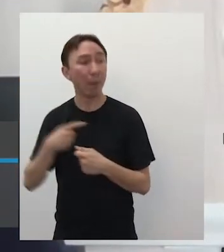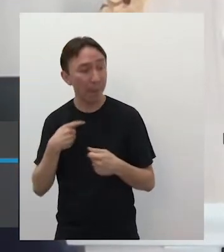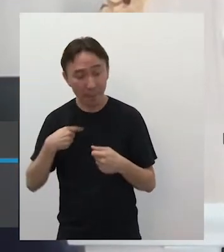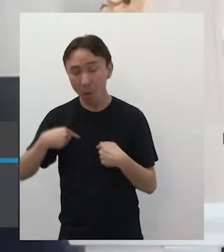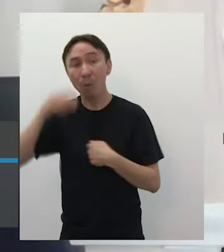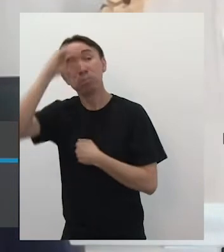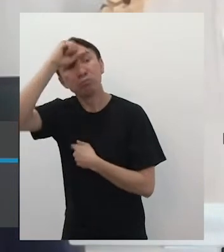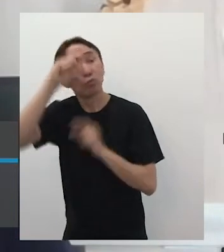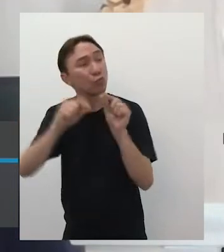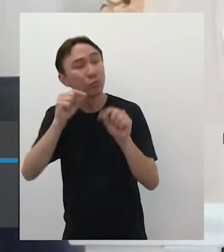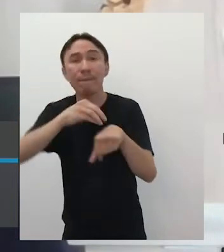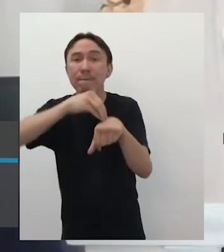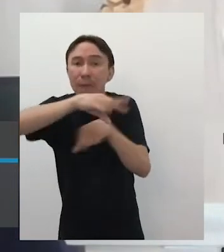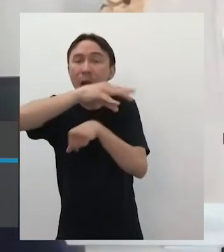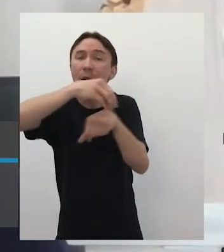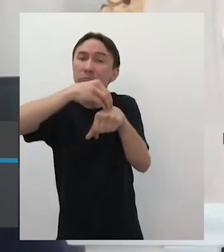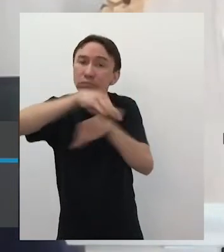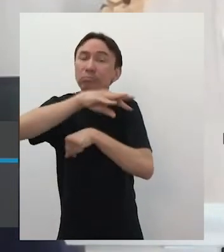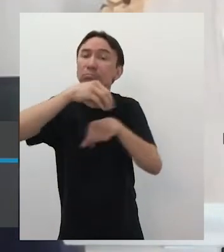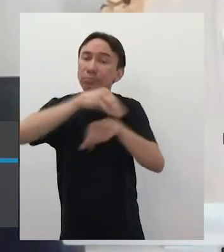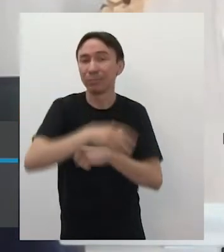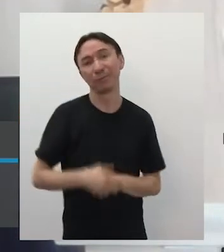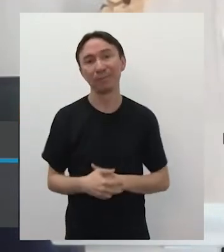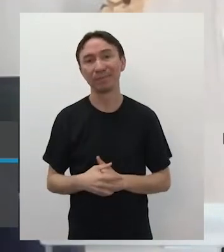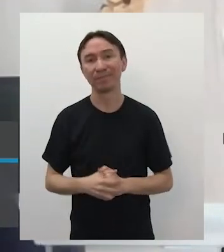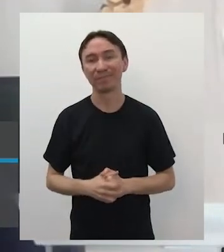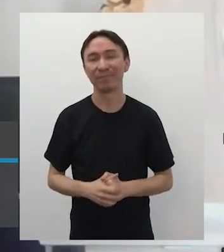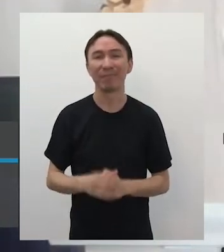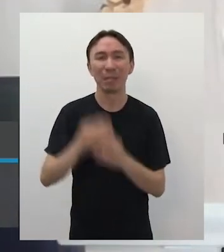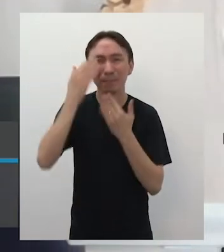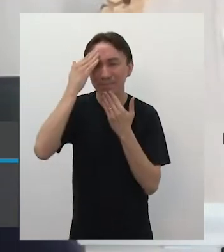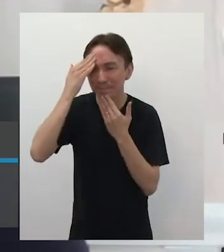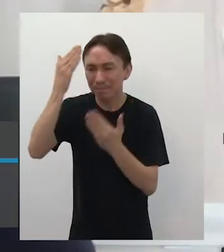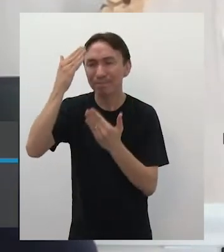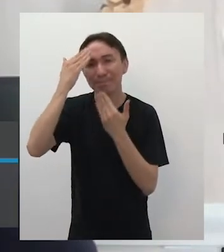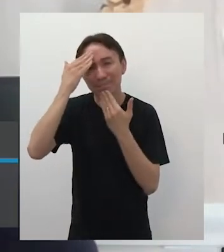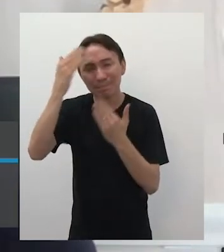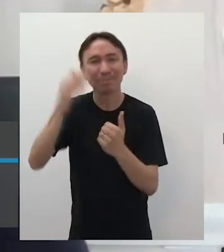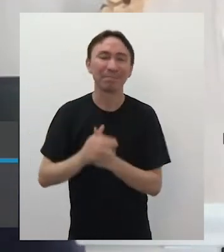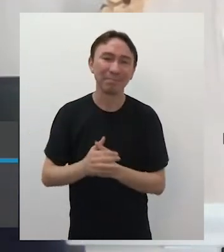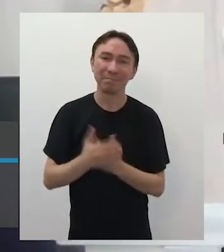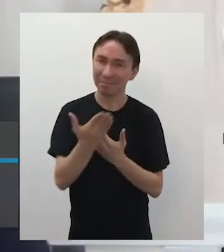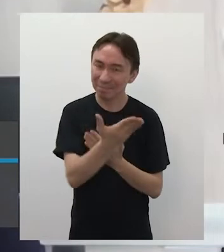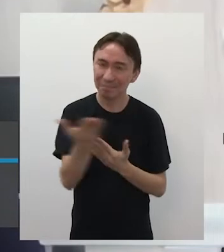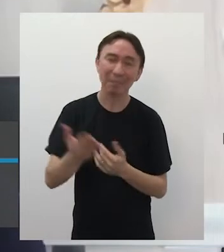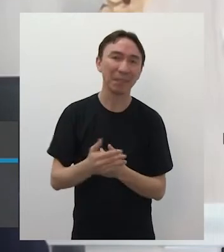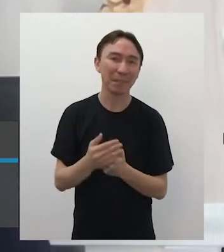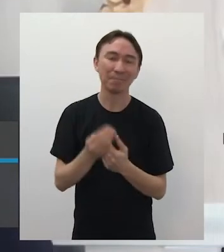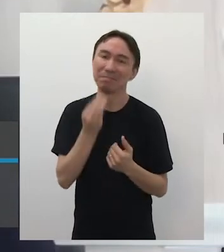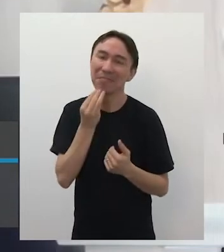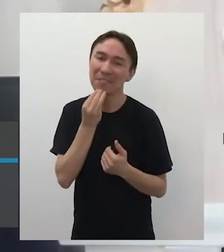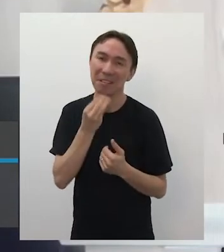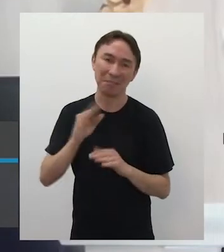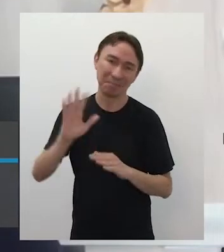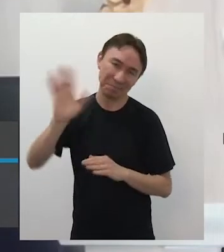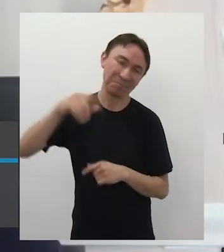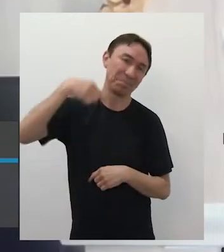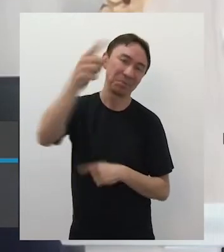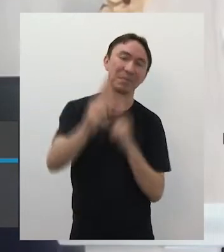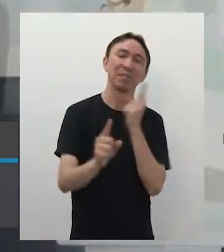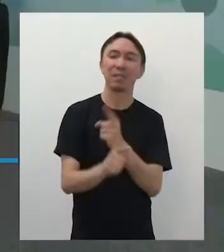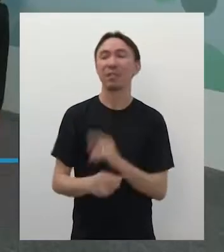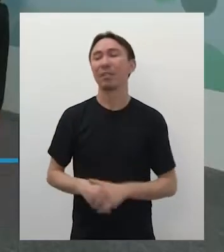da minha prática do dia a dia, ajudar não só os meus alunos, mas também os meus pares, tá? Tentando